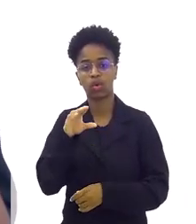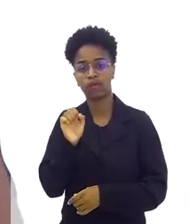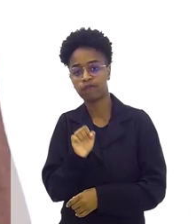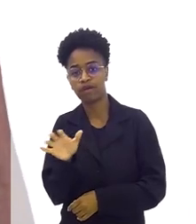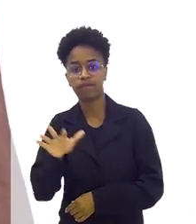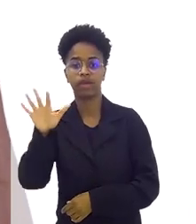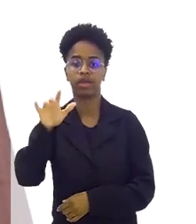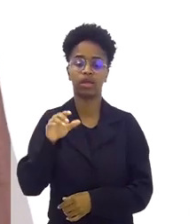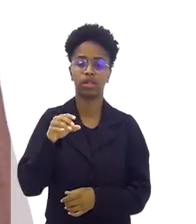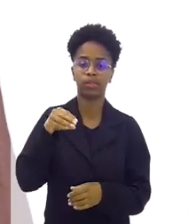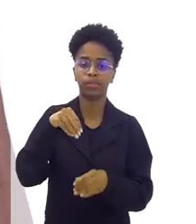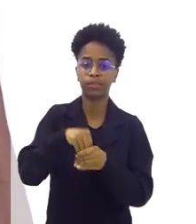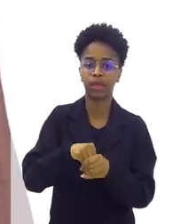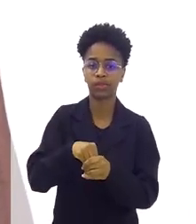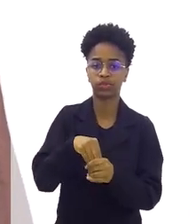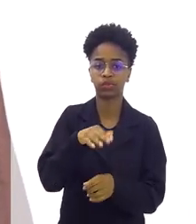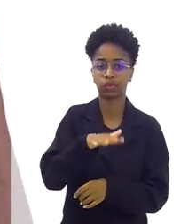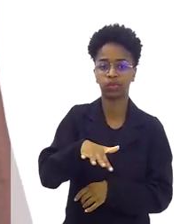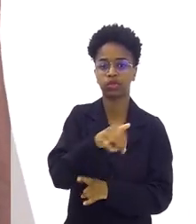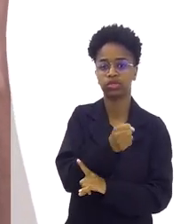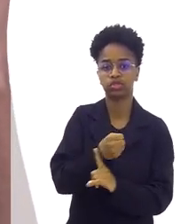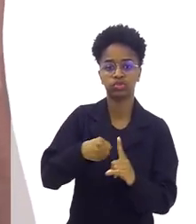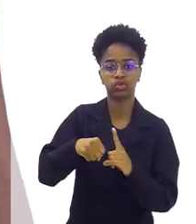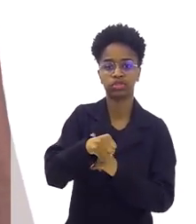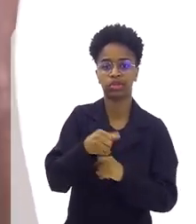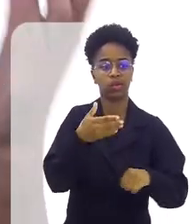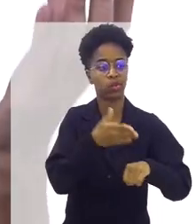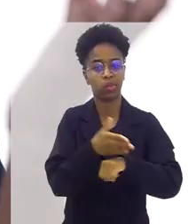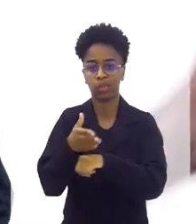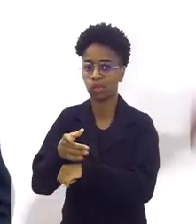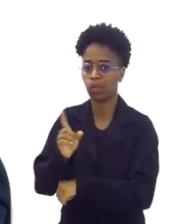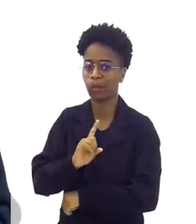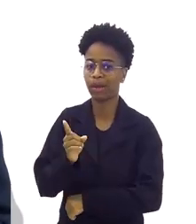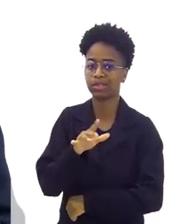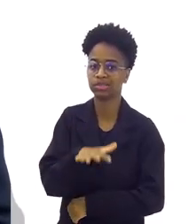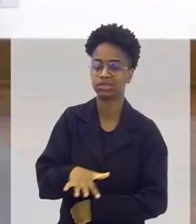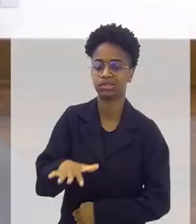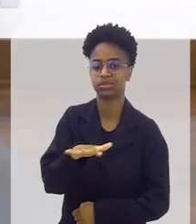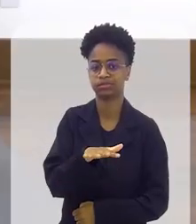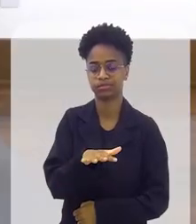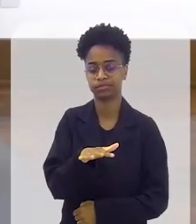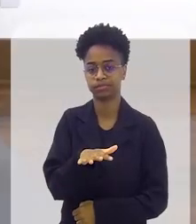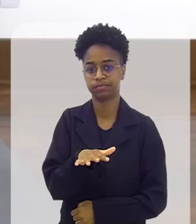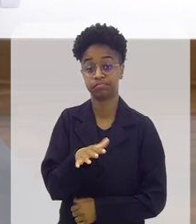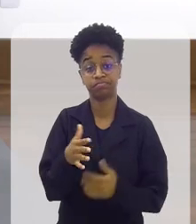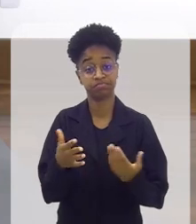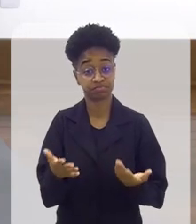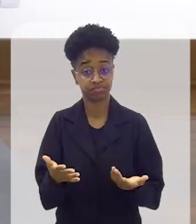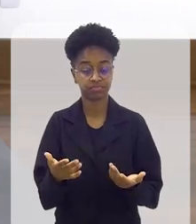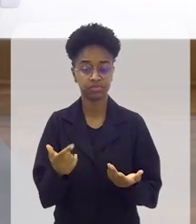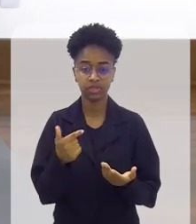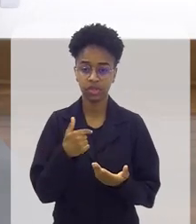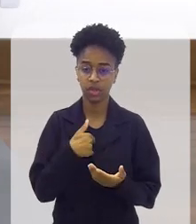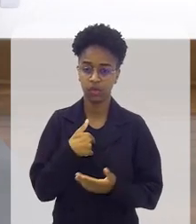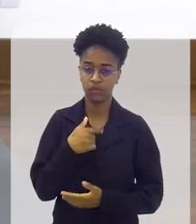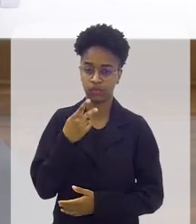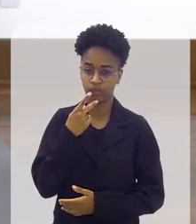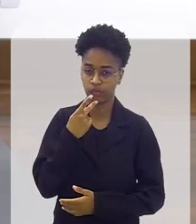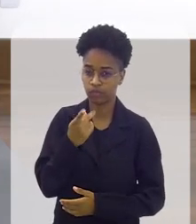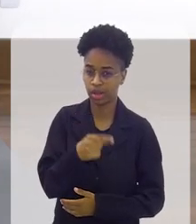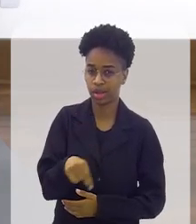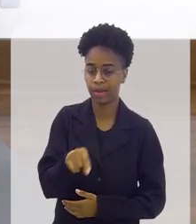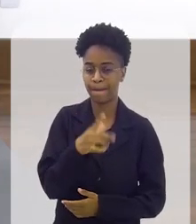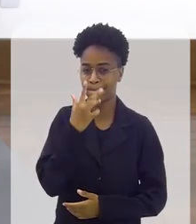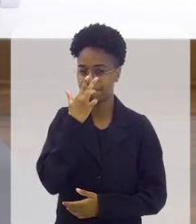dentro de um ciclo social não participativo desse meio. Apesar de, assim, eu